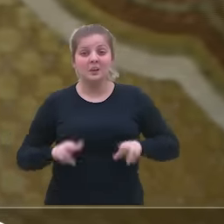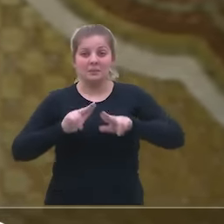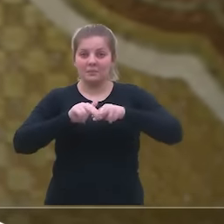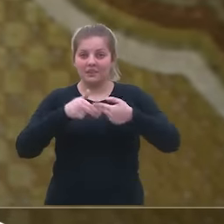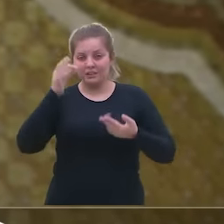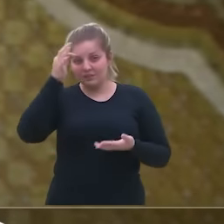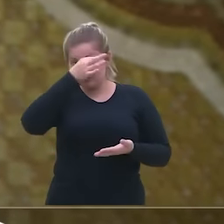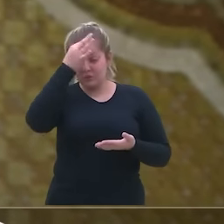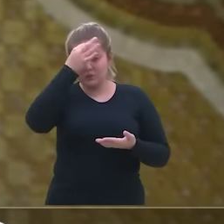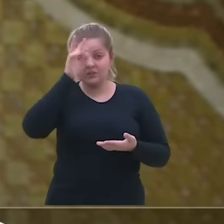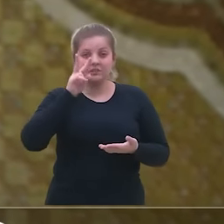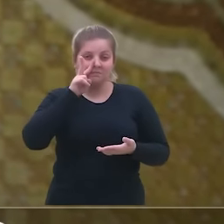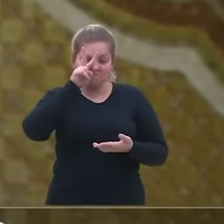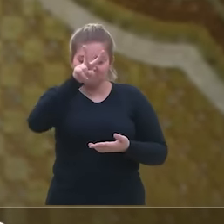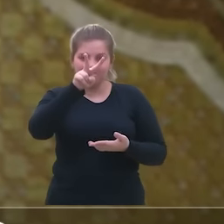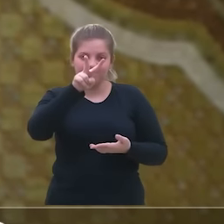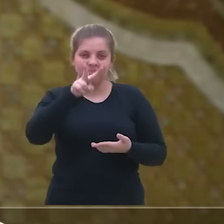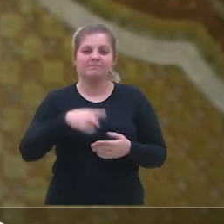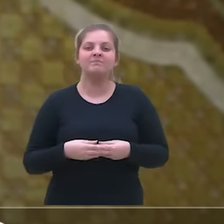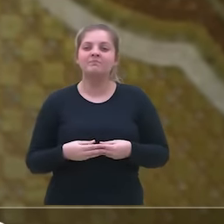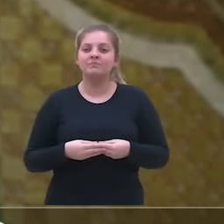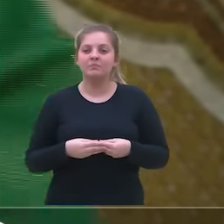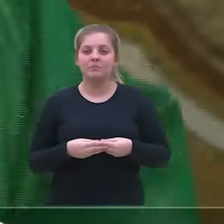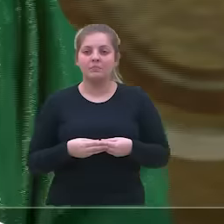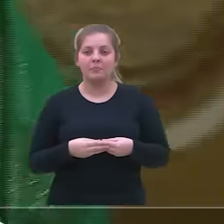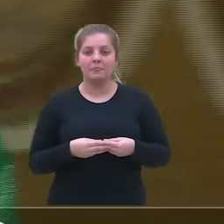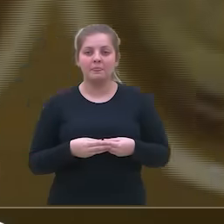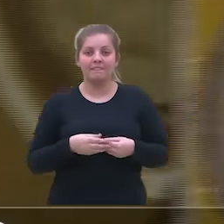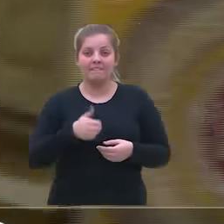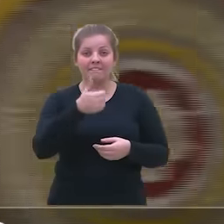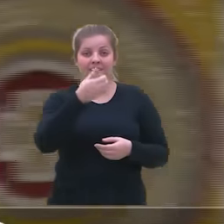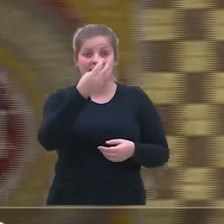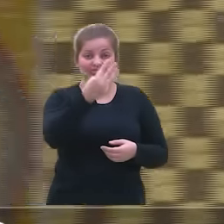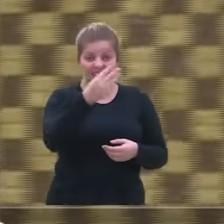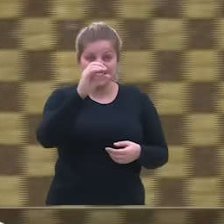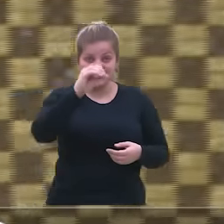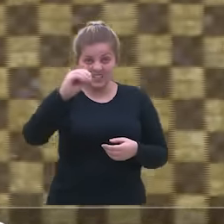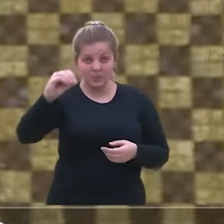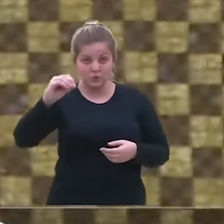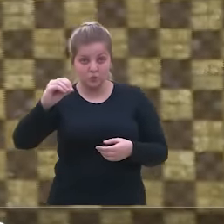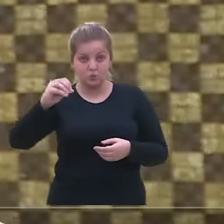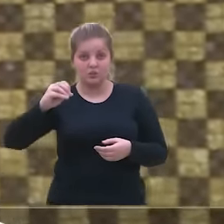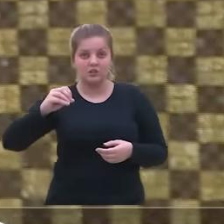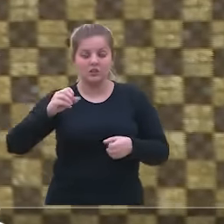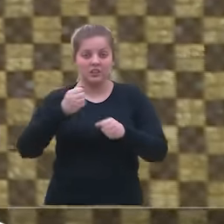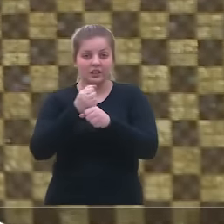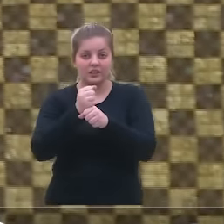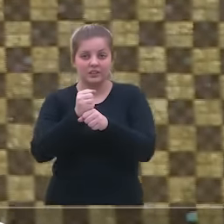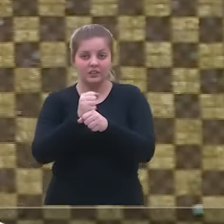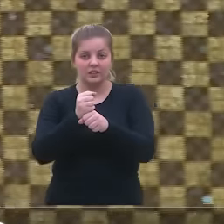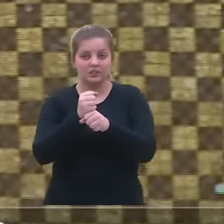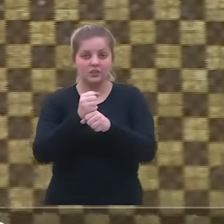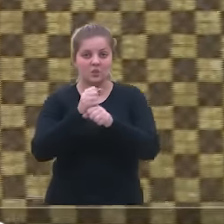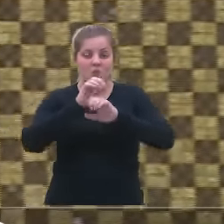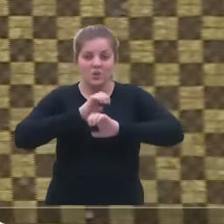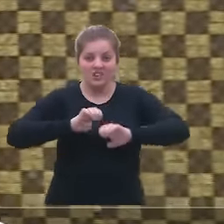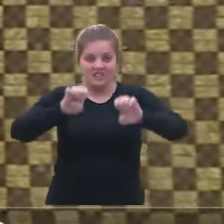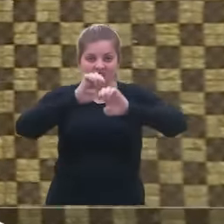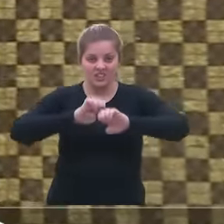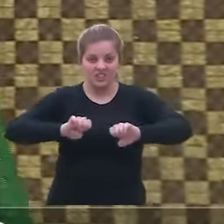força do Espírito Santo em 300 anos levar o